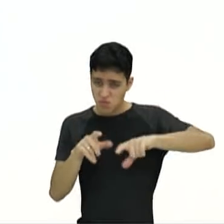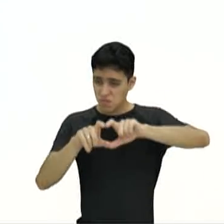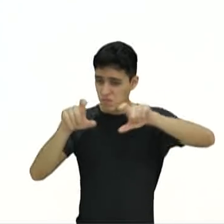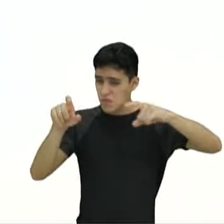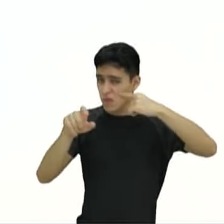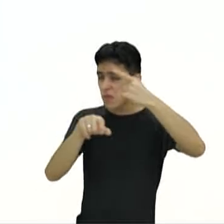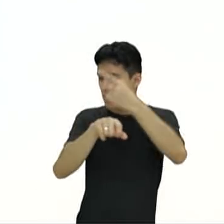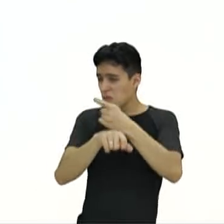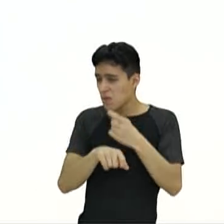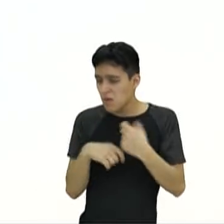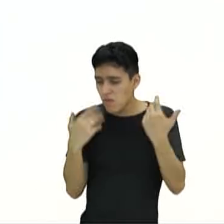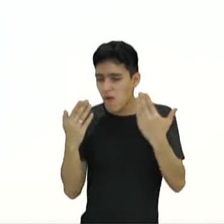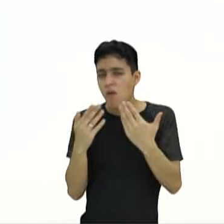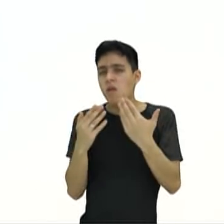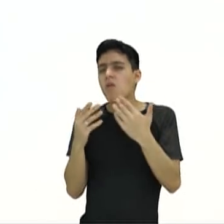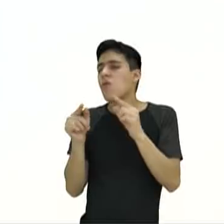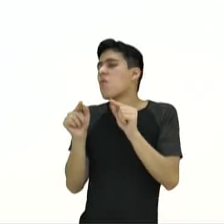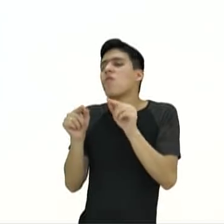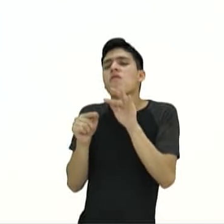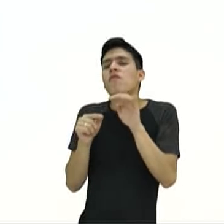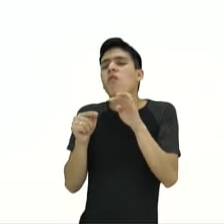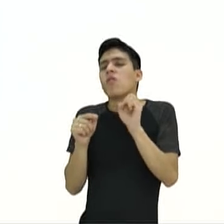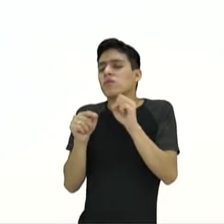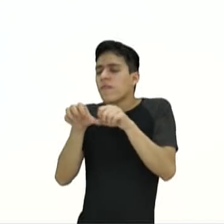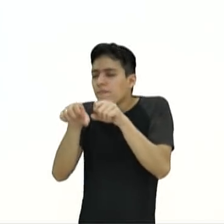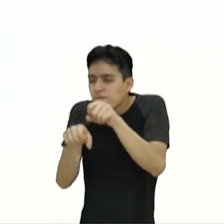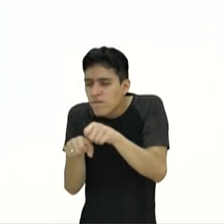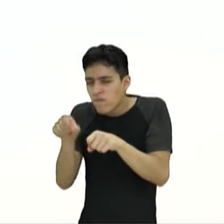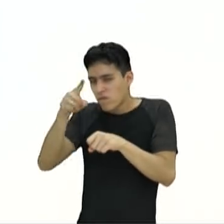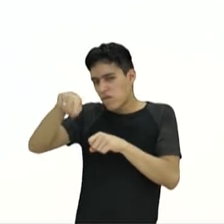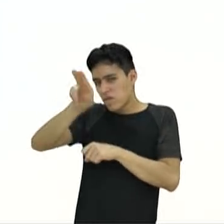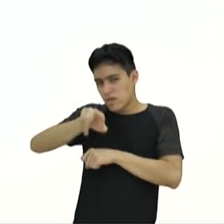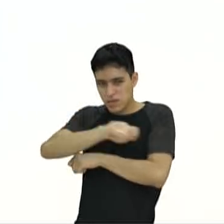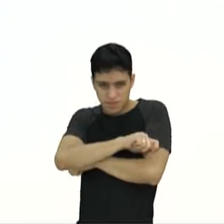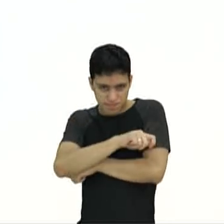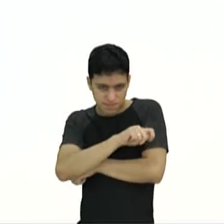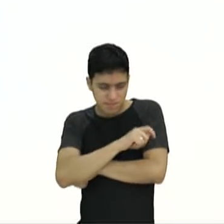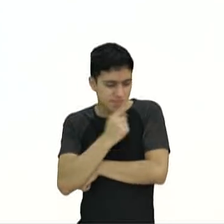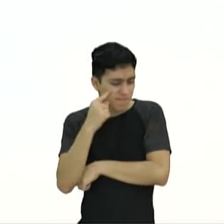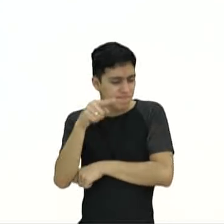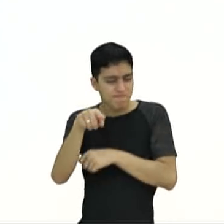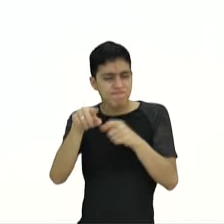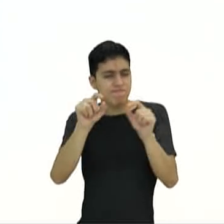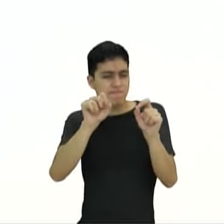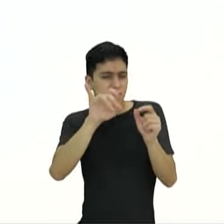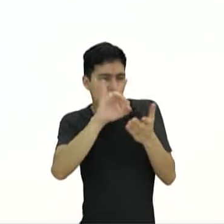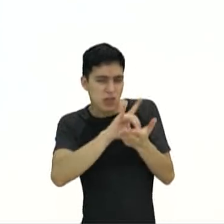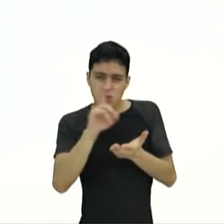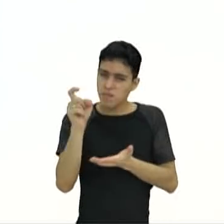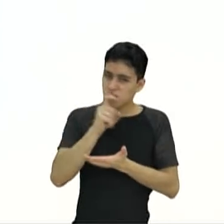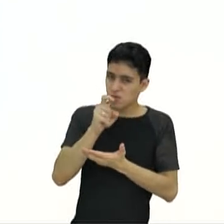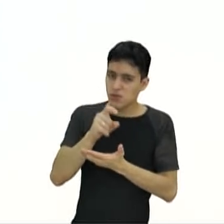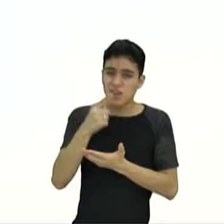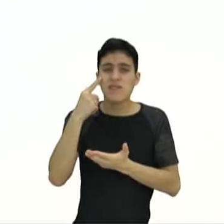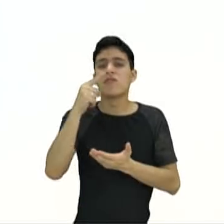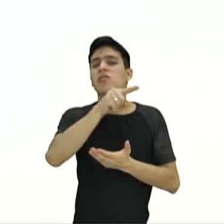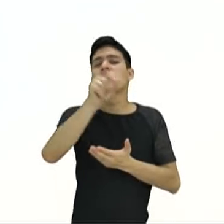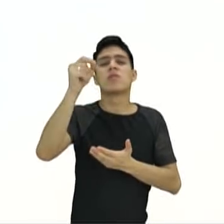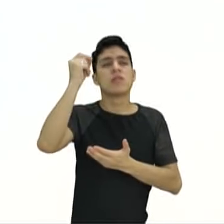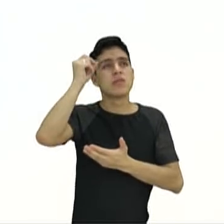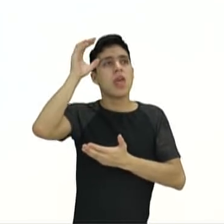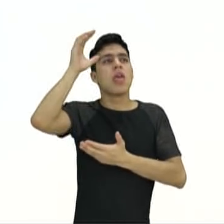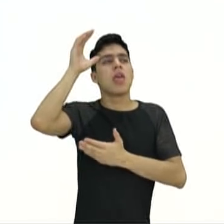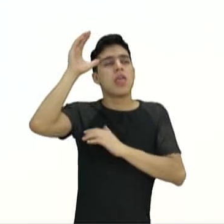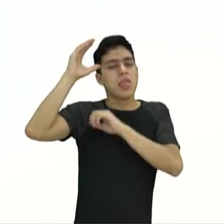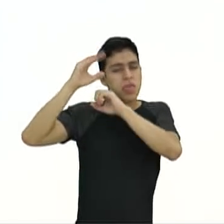e encontre quais são as fontes que os estudantes utilizam nessa verificação e também veja aí nos seus conhecimentos,